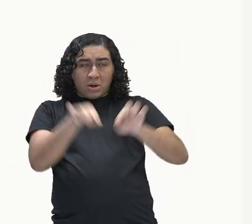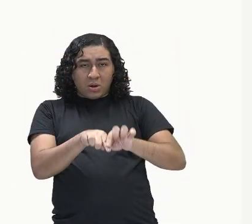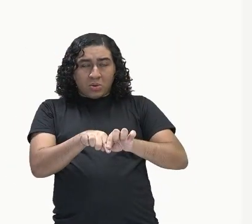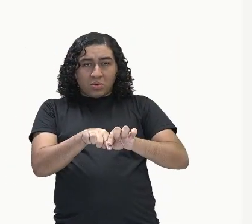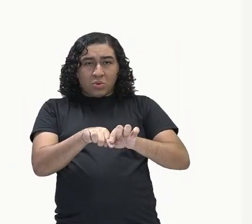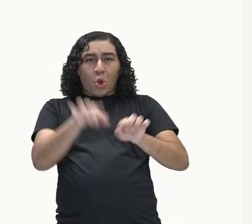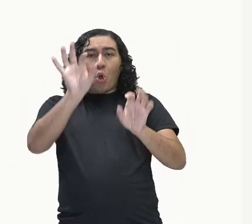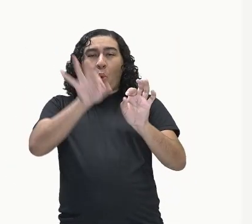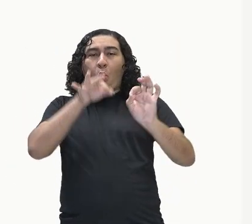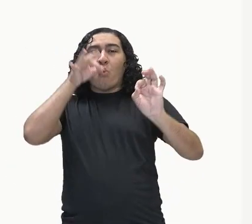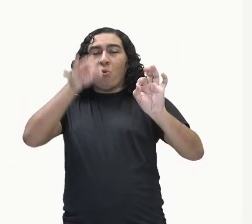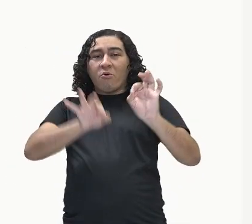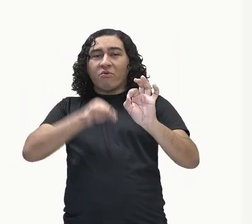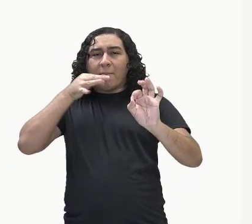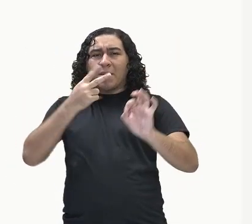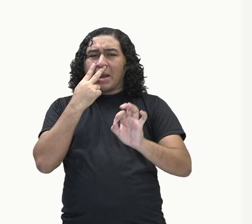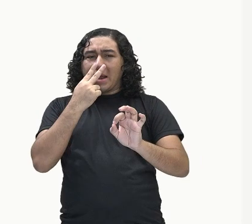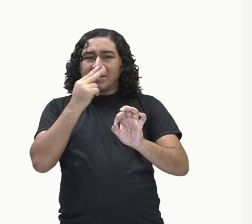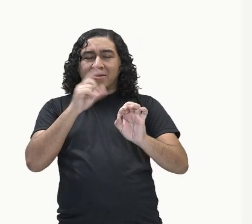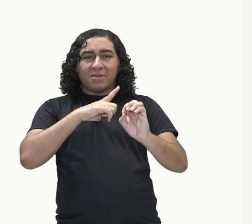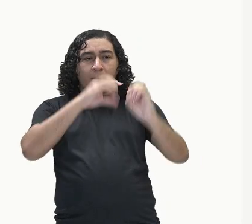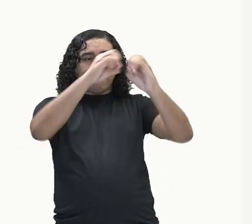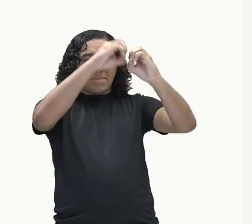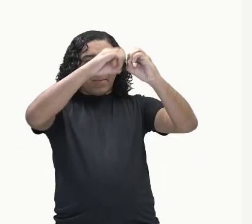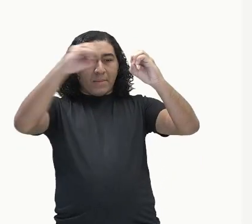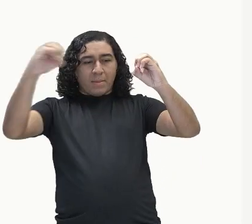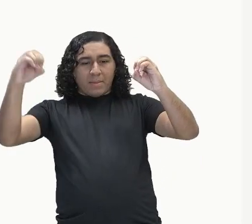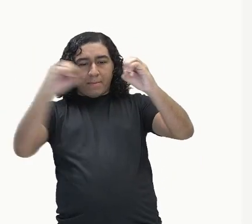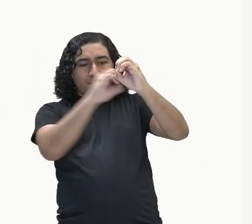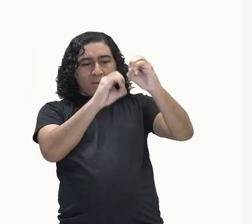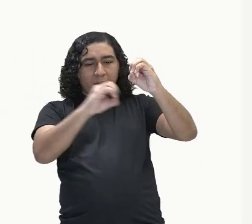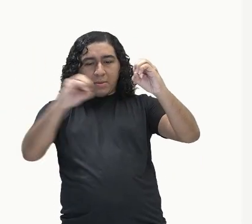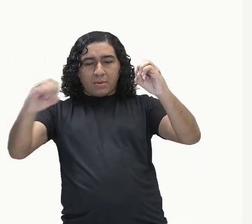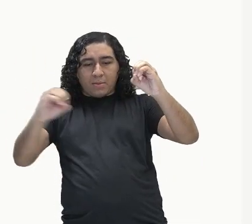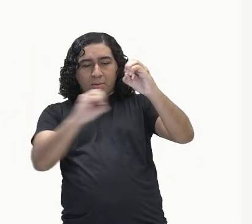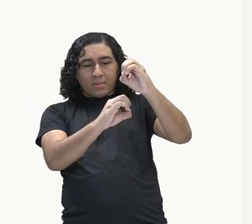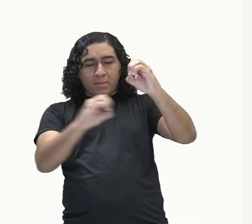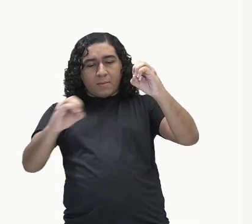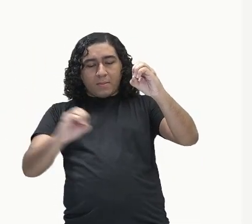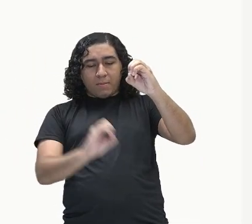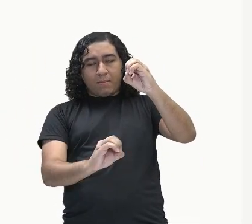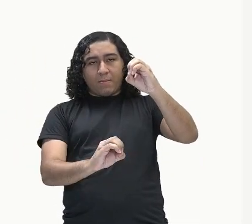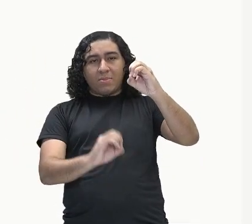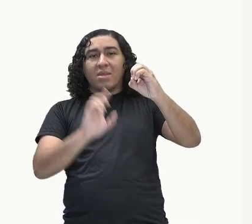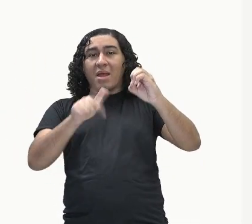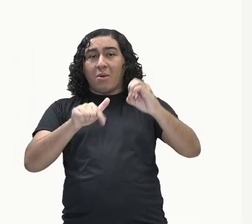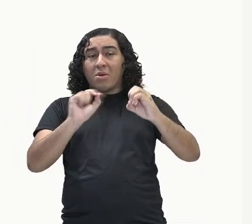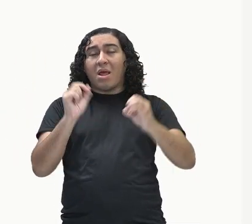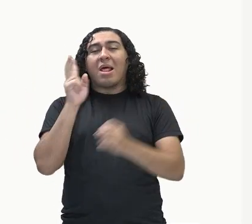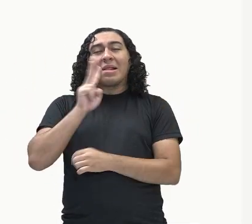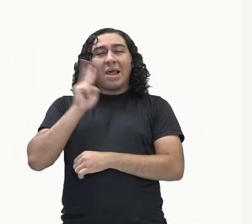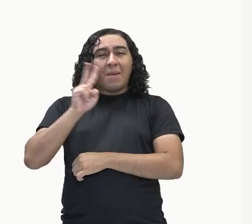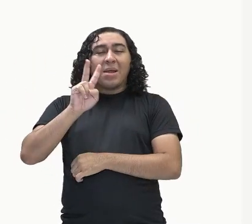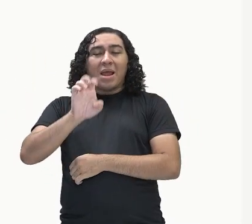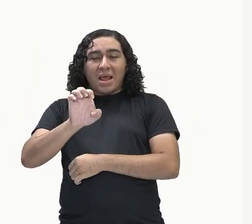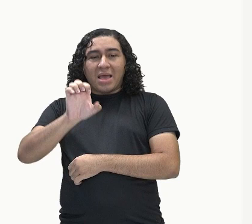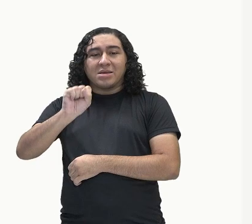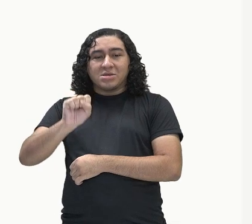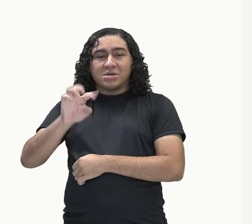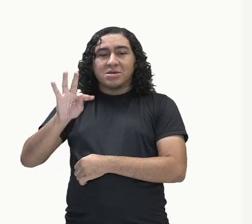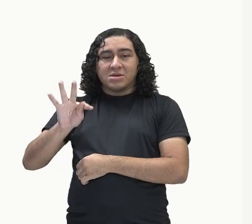né na sua representação então quando eu observar aqui essa representação que parece um caixo de uva eu vou lembrar do